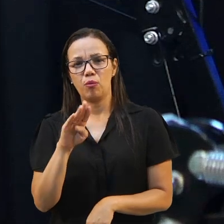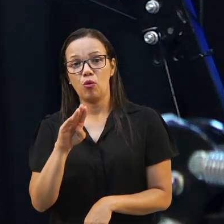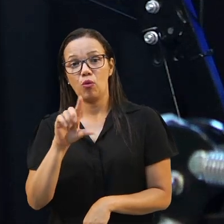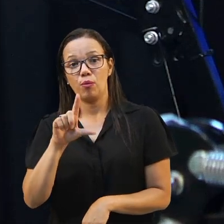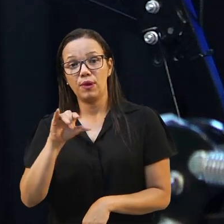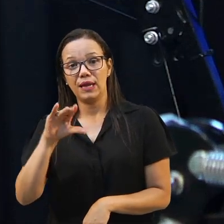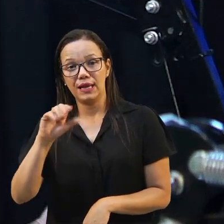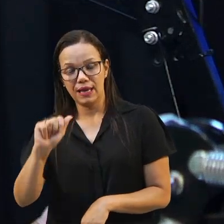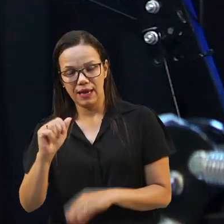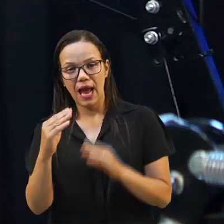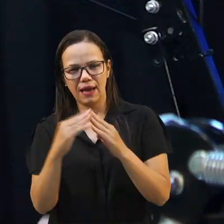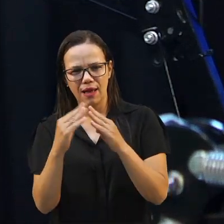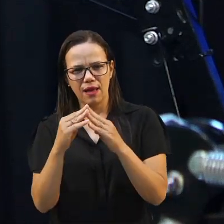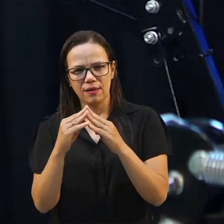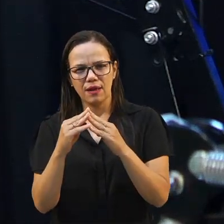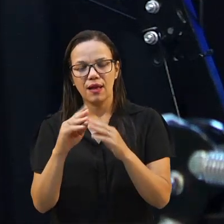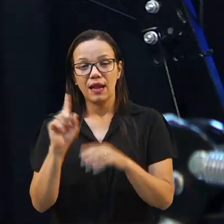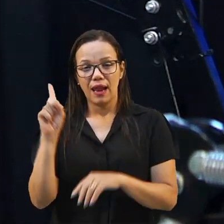era